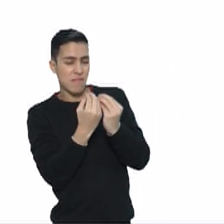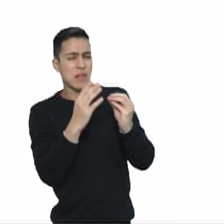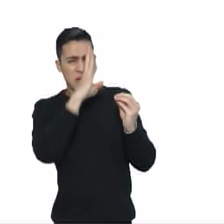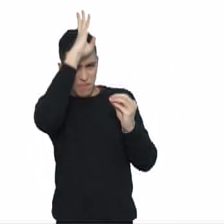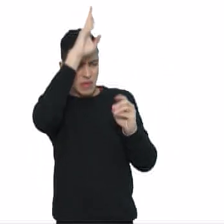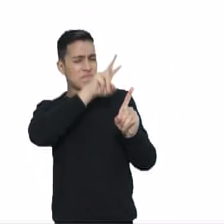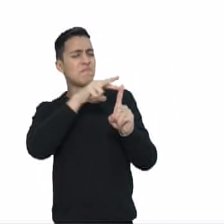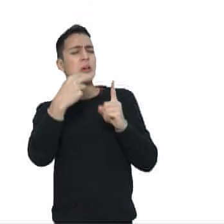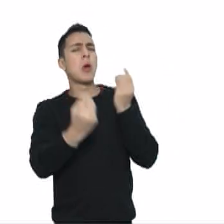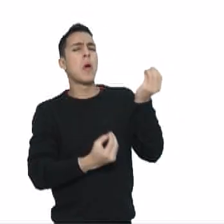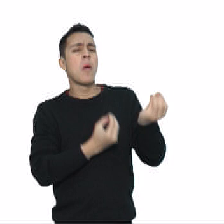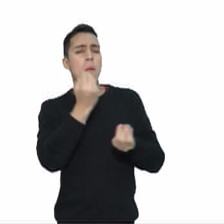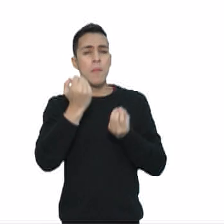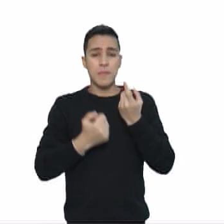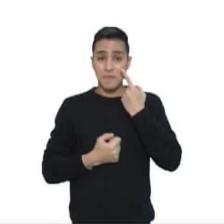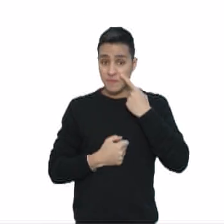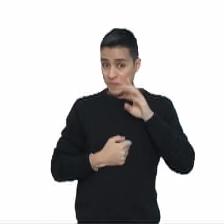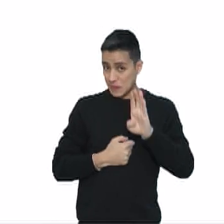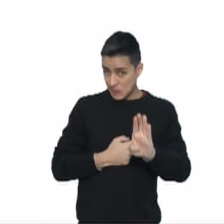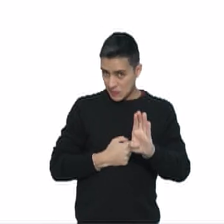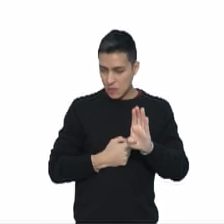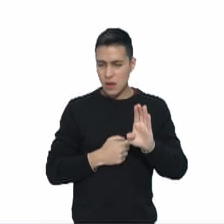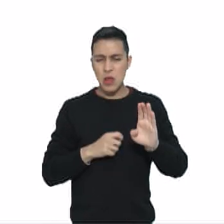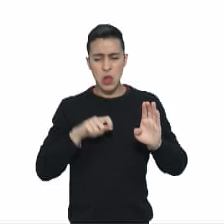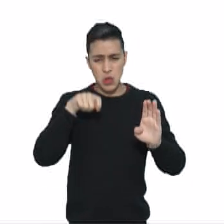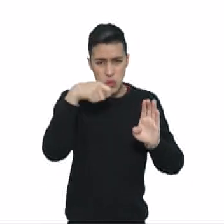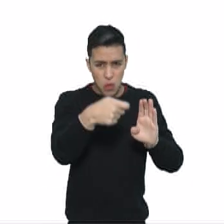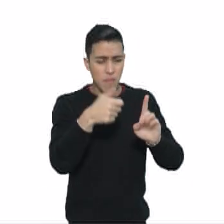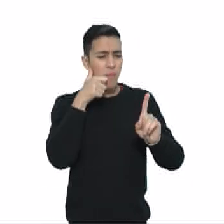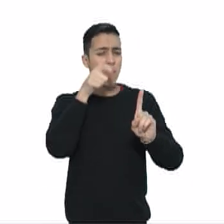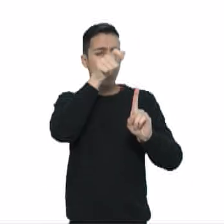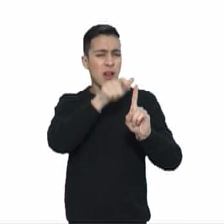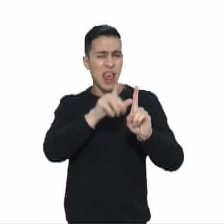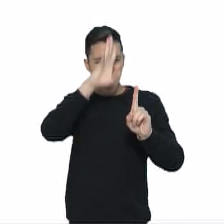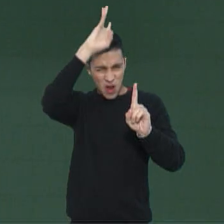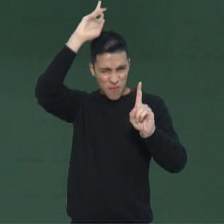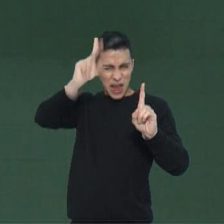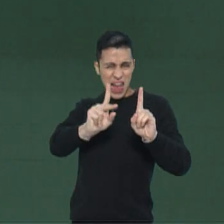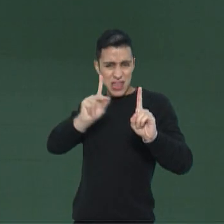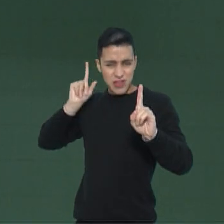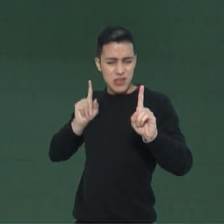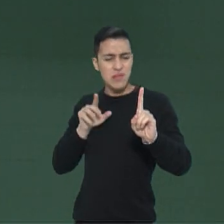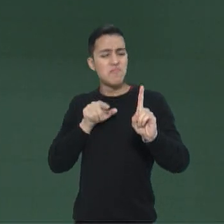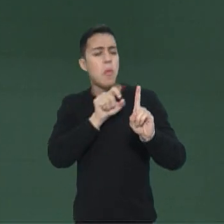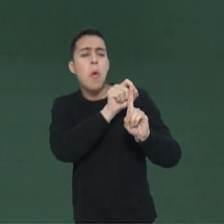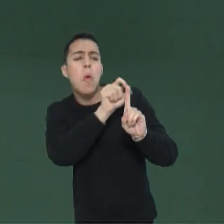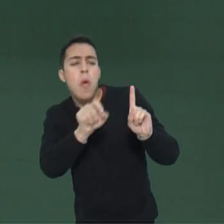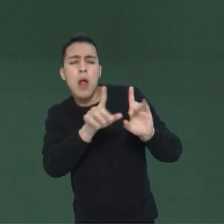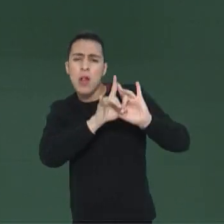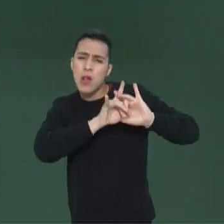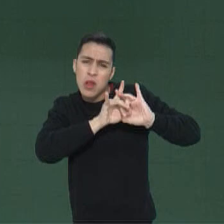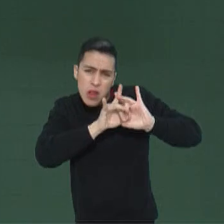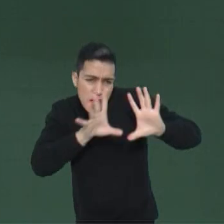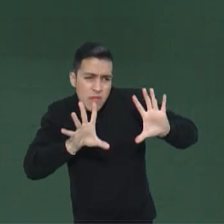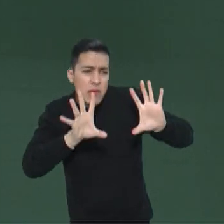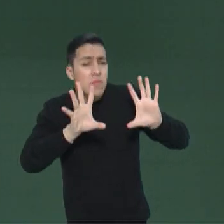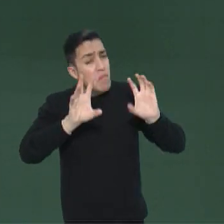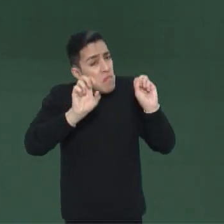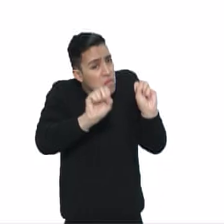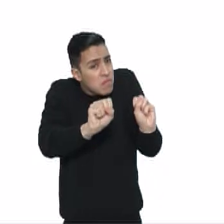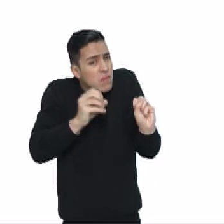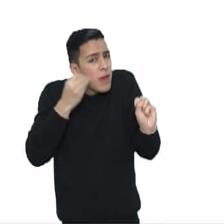romana. Letra B, em relação à mulher na Roma antiga, quais liberdades elas poderiam